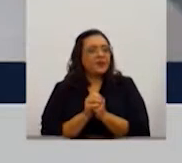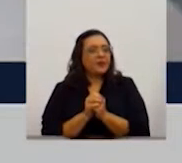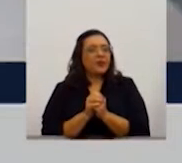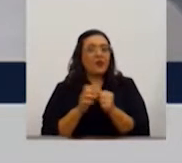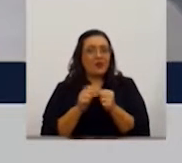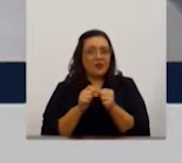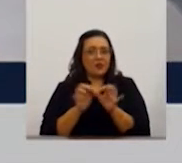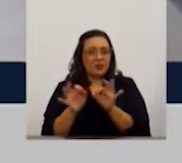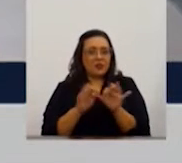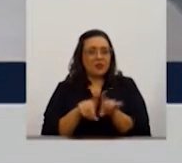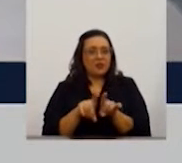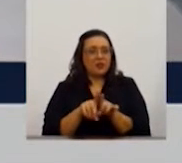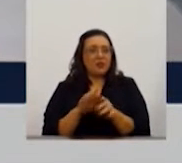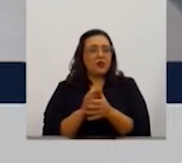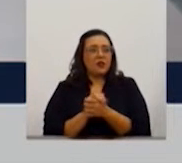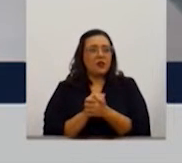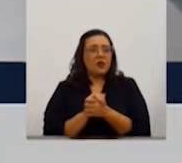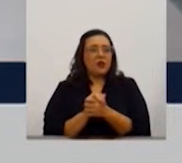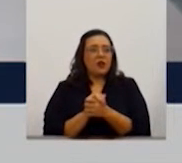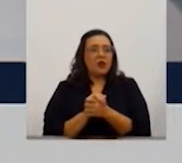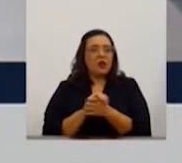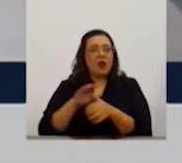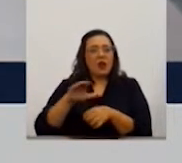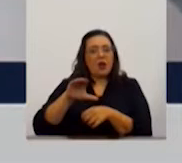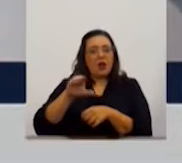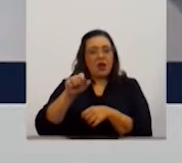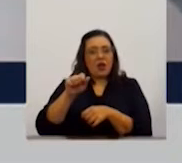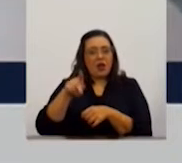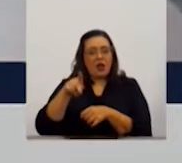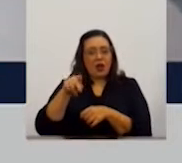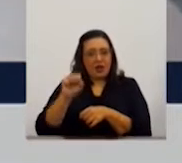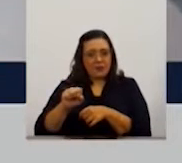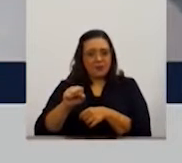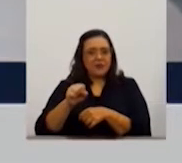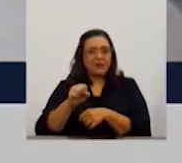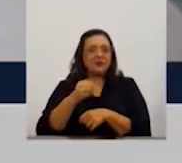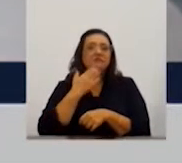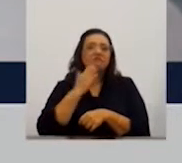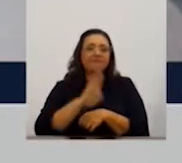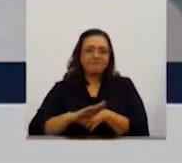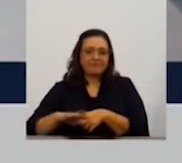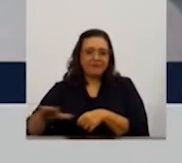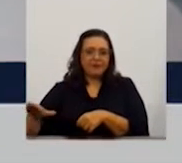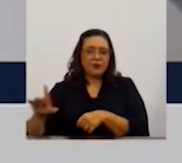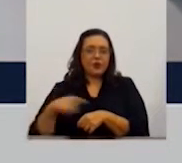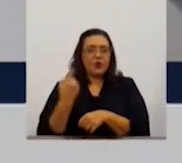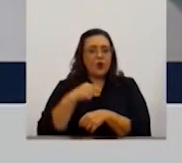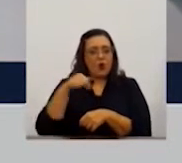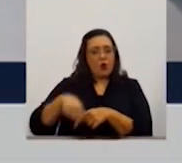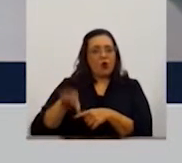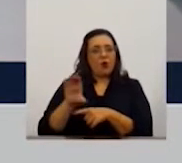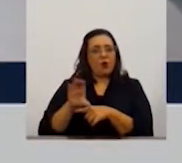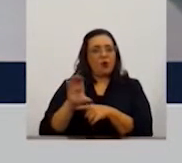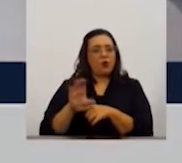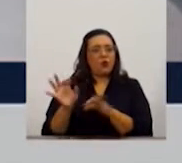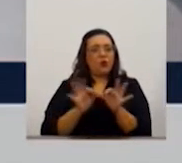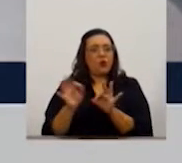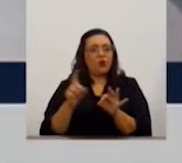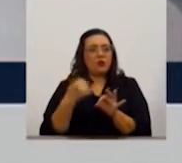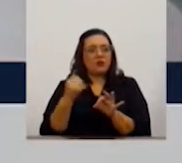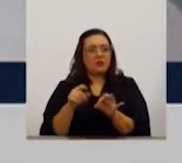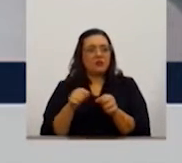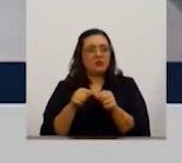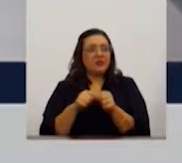crianças, o anúncio do Centro de Atenção Psicossocial, o CAPS Infantil. Dentro do nosso estado, né, a imensidão